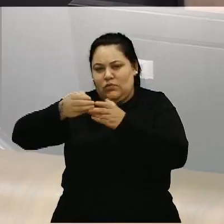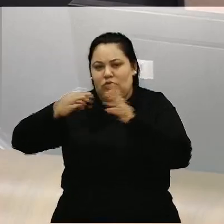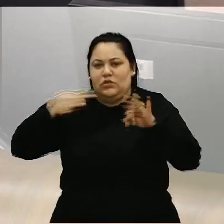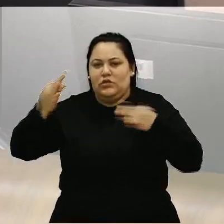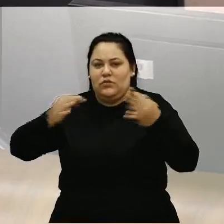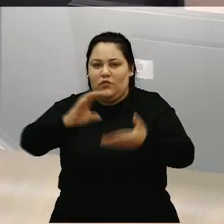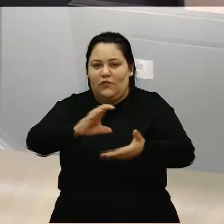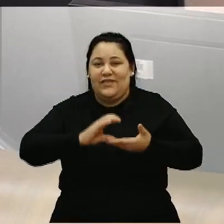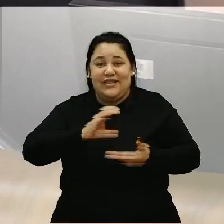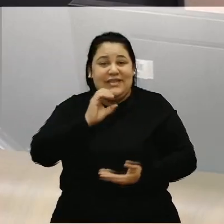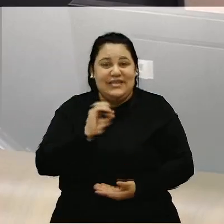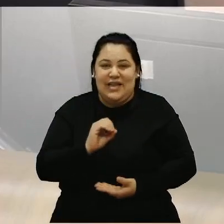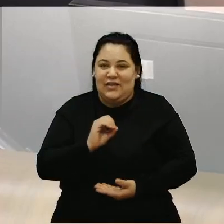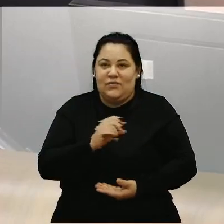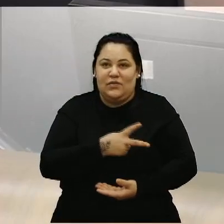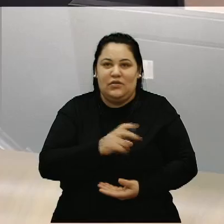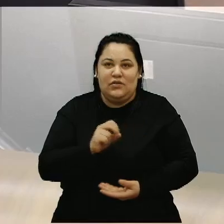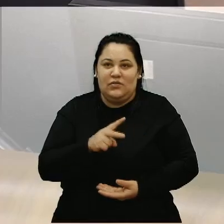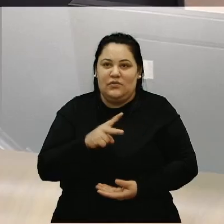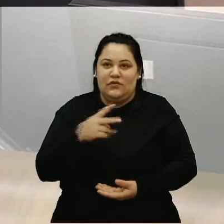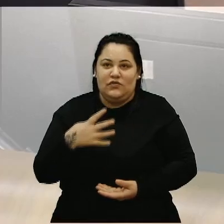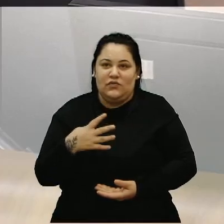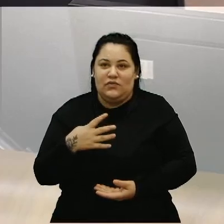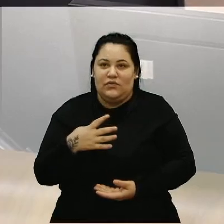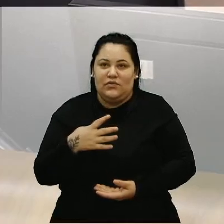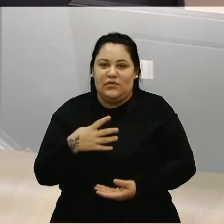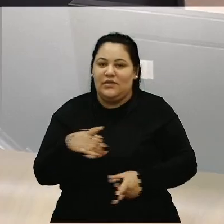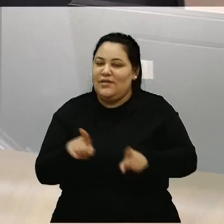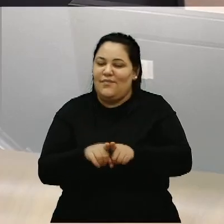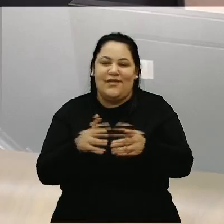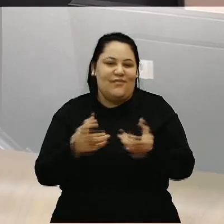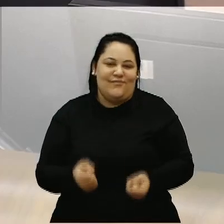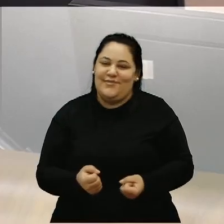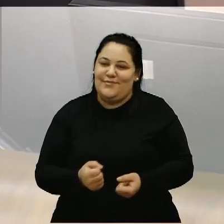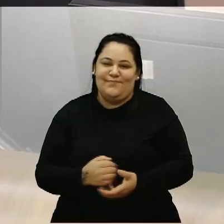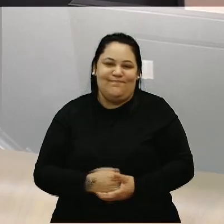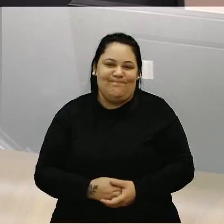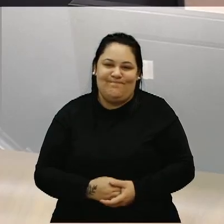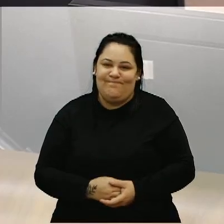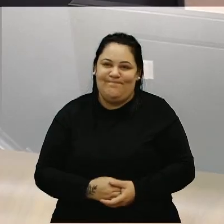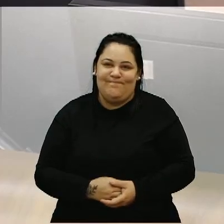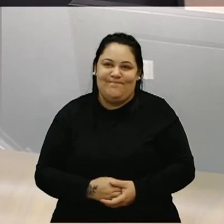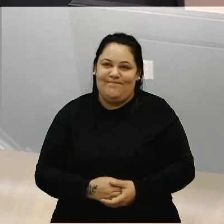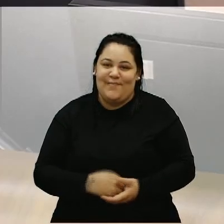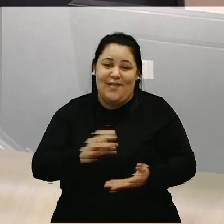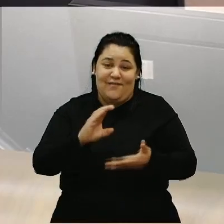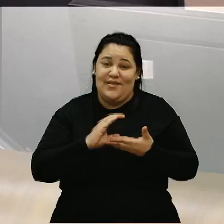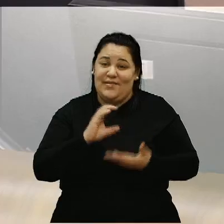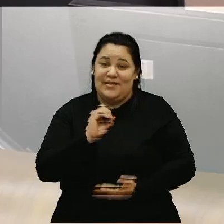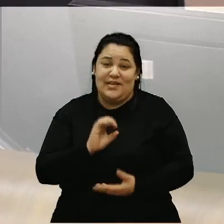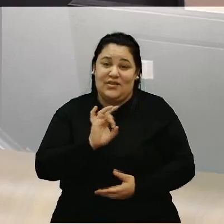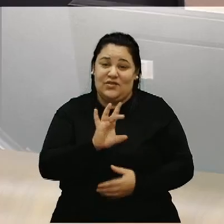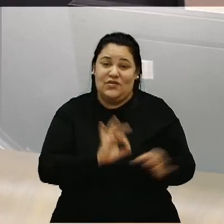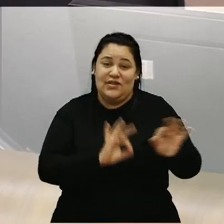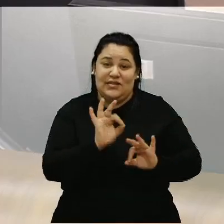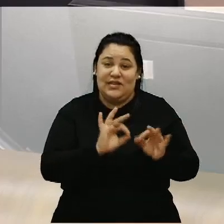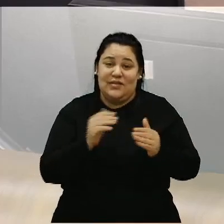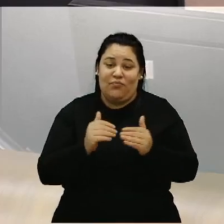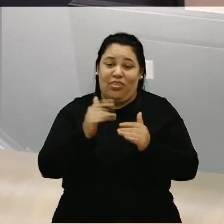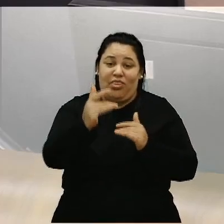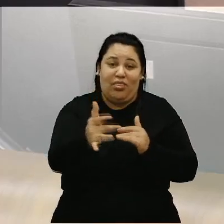recurso zero para 2024. E também não foi aceito, né? O recurso era zero, era só preparar para que nos próximos anos